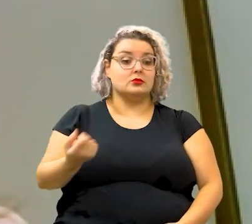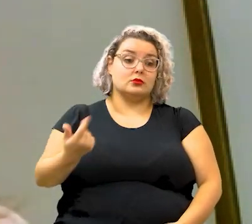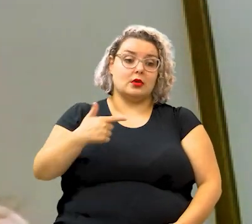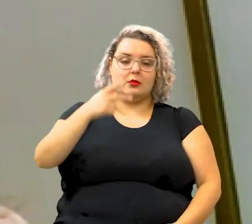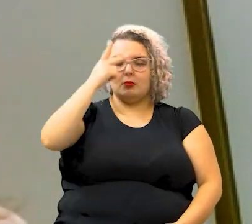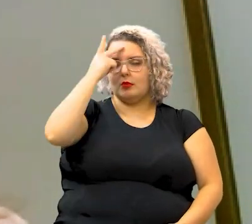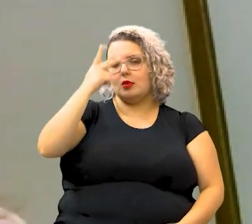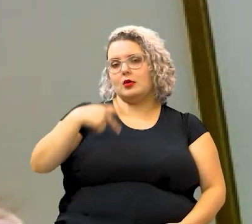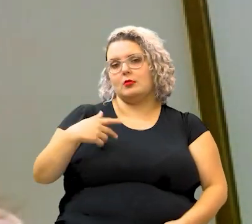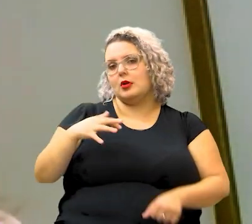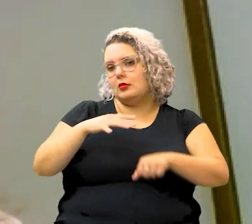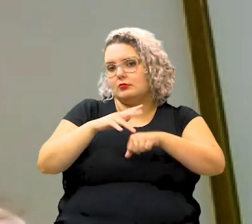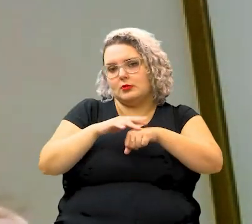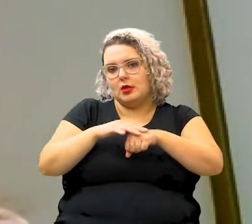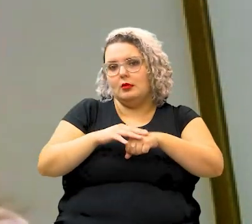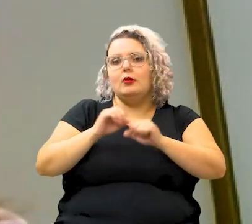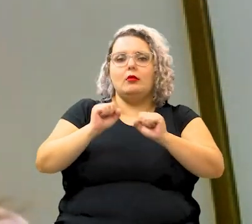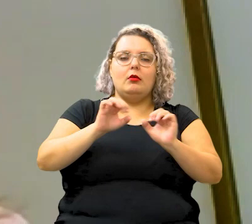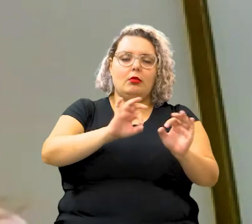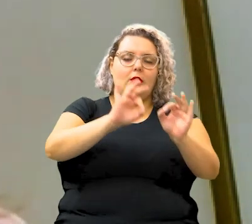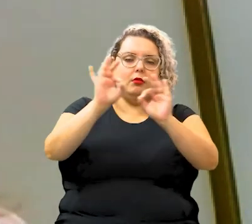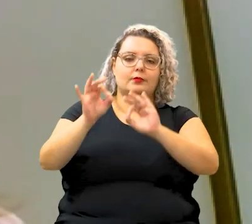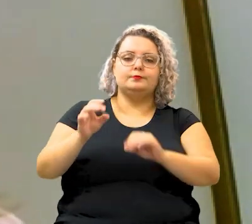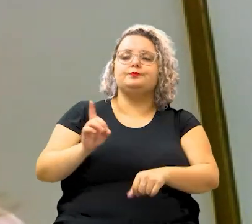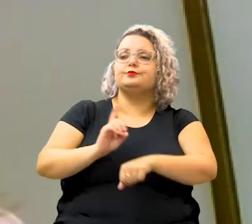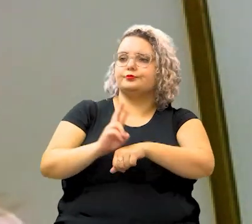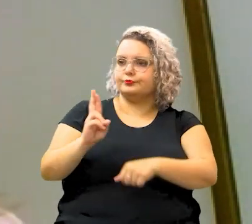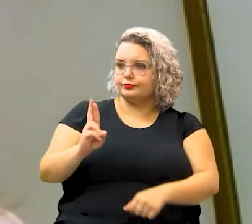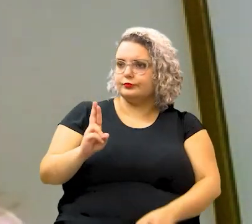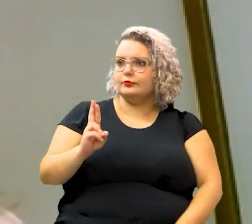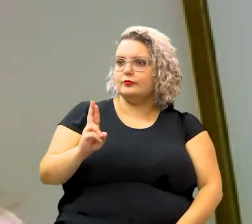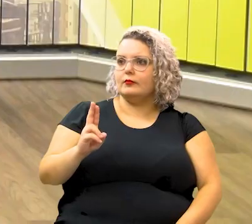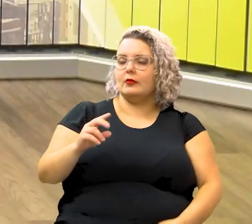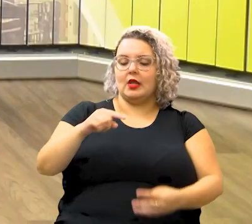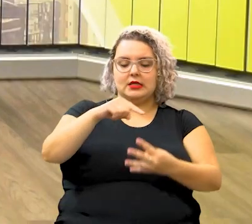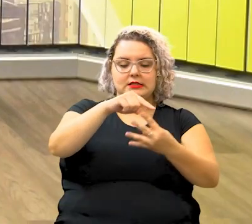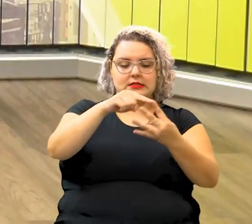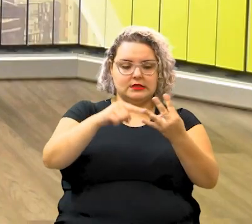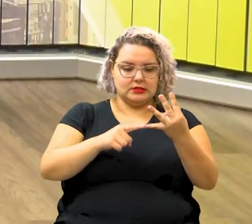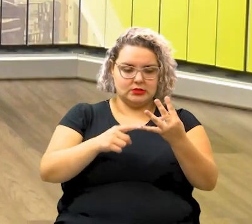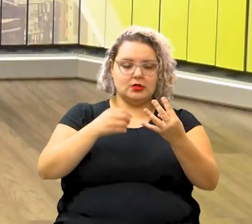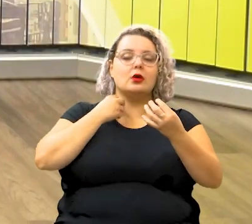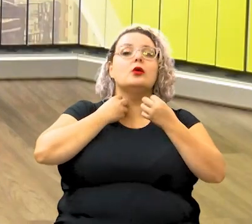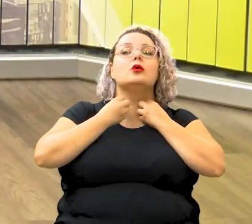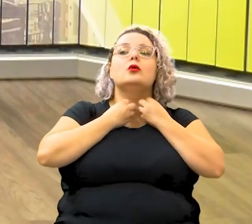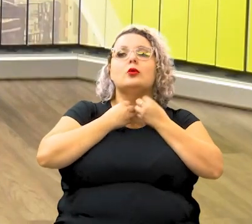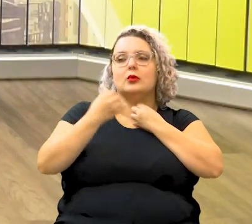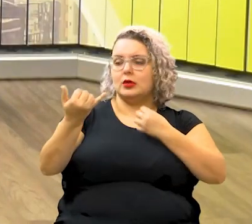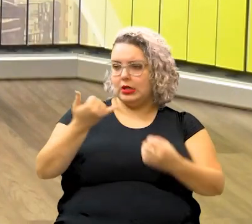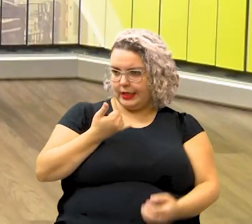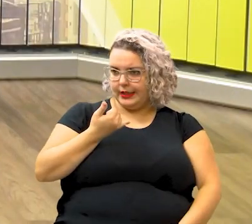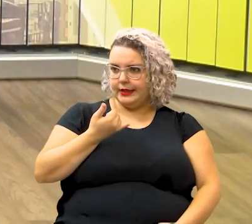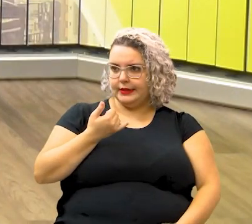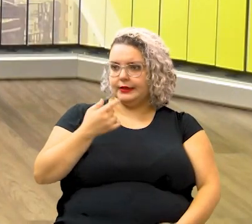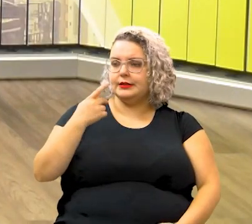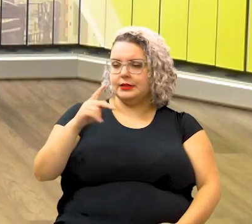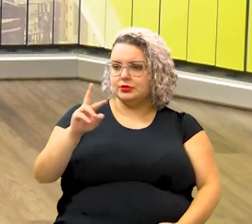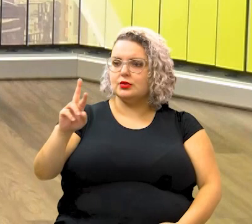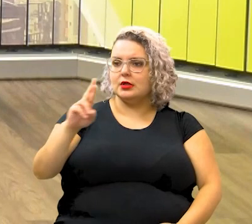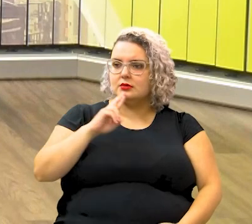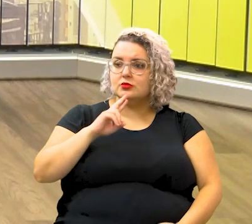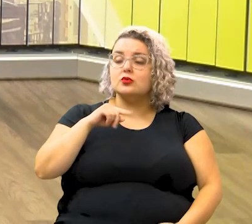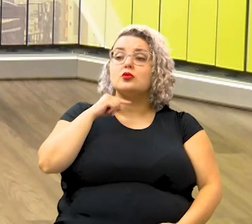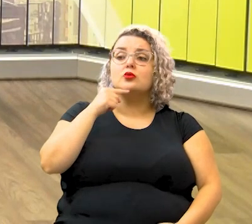própria doença, a gente pode acompanhar. Doutora, a senhora falou que são 4 glândulas, né? Diante da sua resposta,